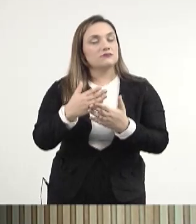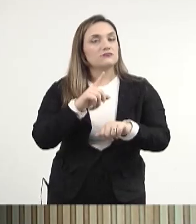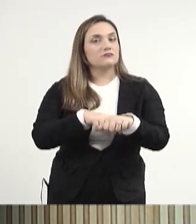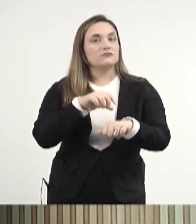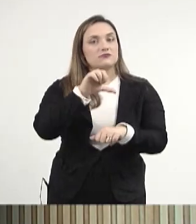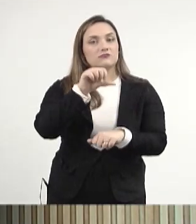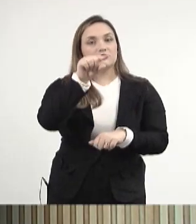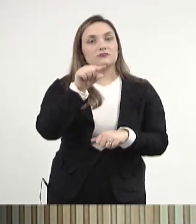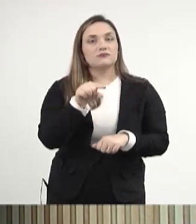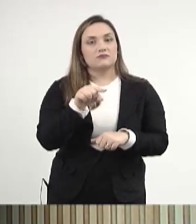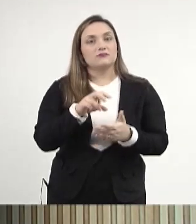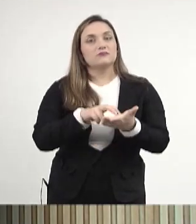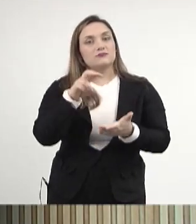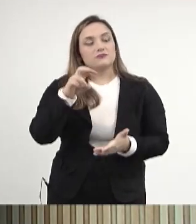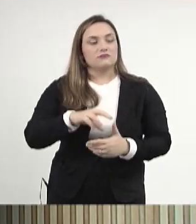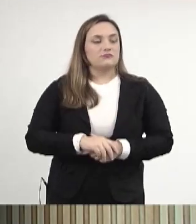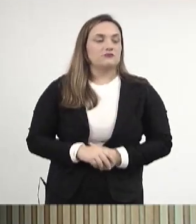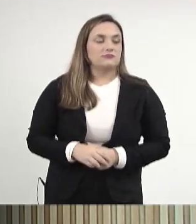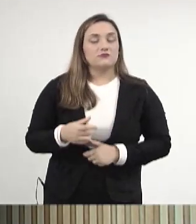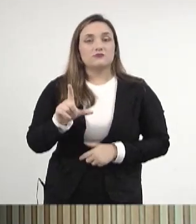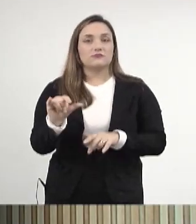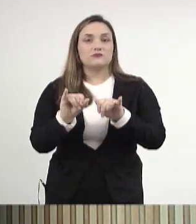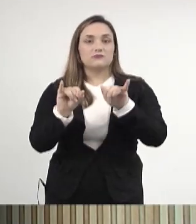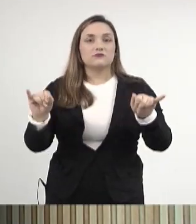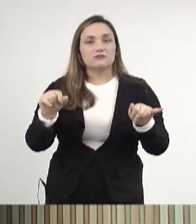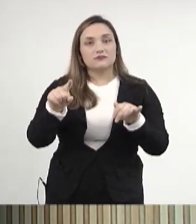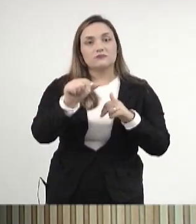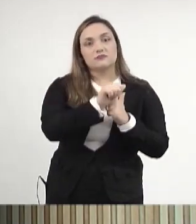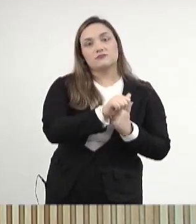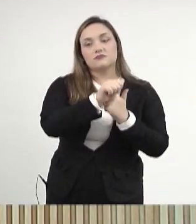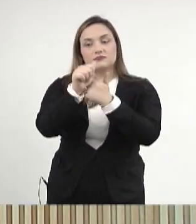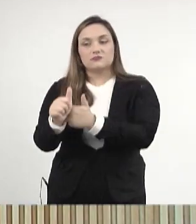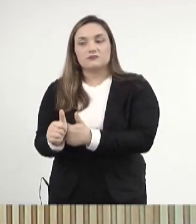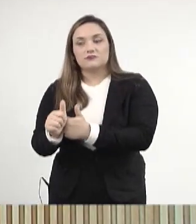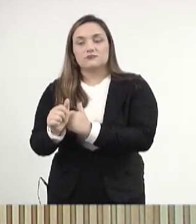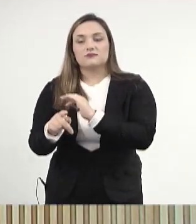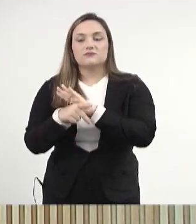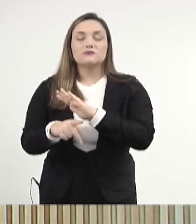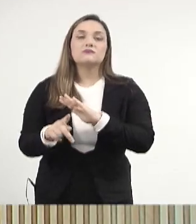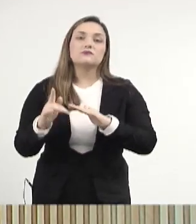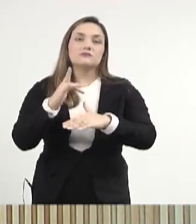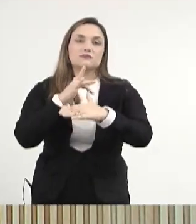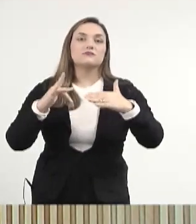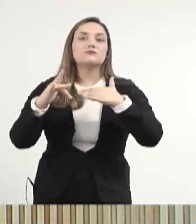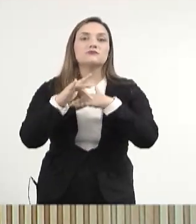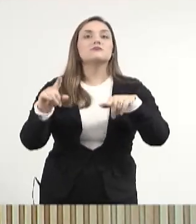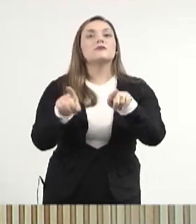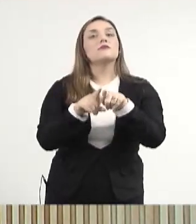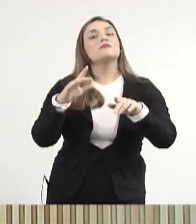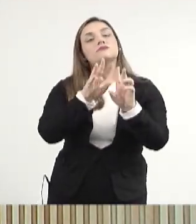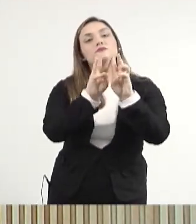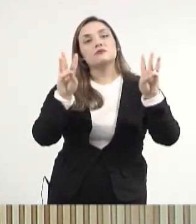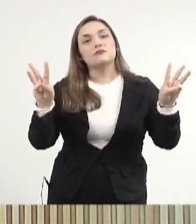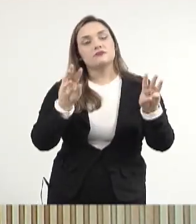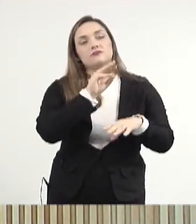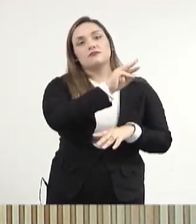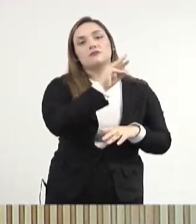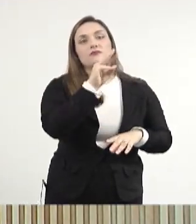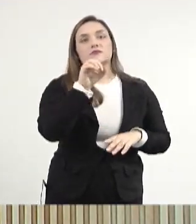às 9 horas da manhã. Outras notícias, como sempre, você confere também nas mídias sociais e no site da Alemes, o